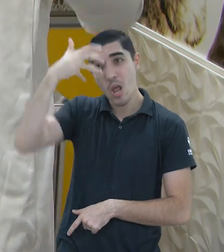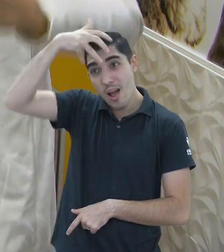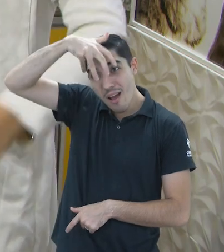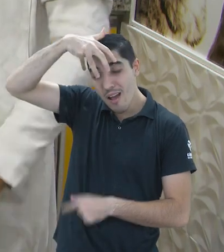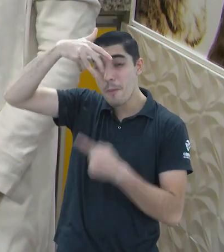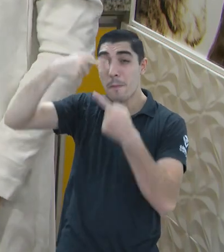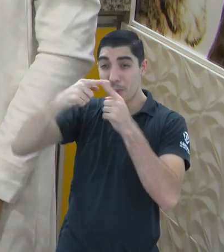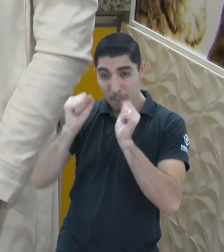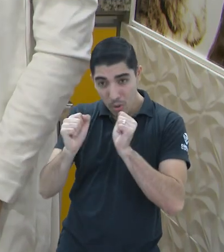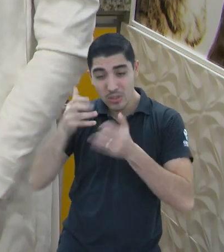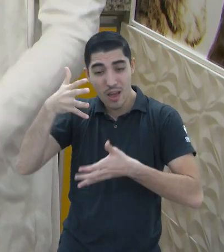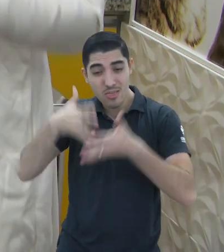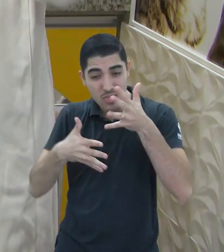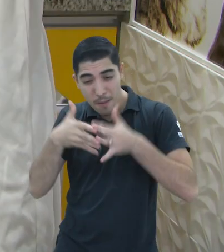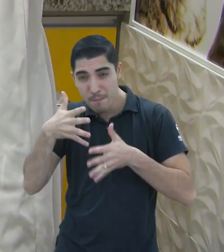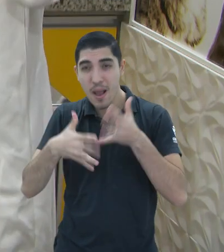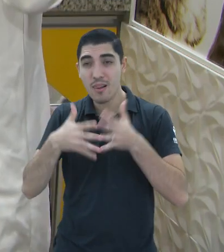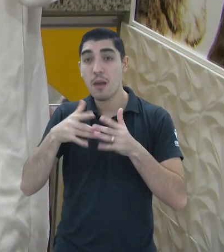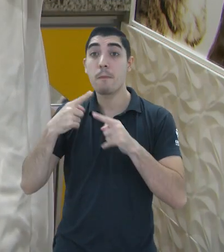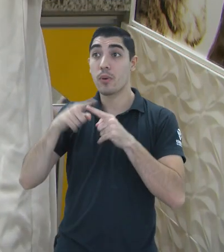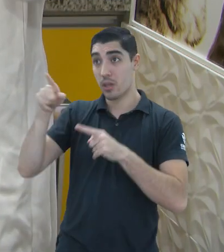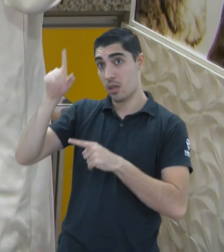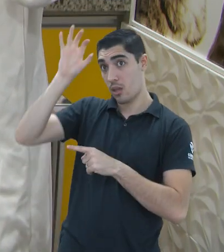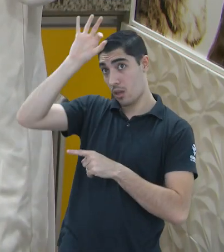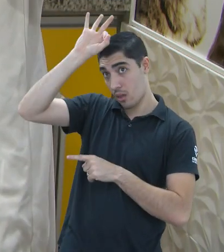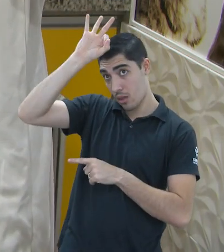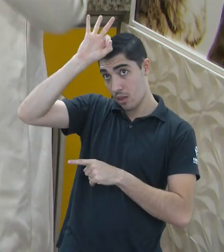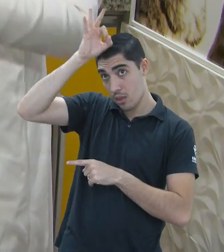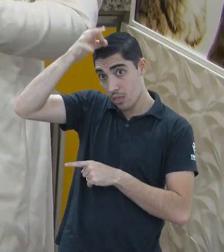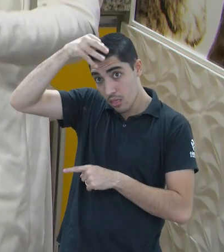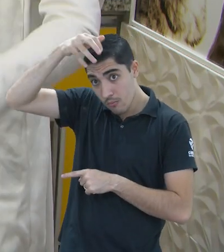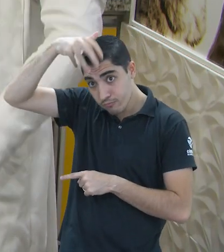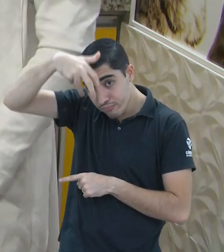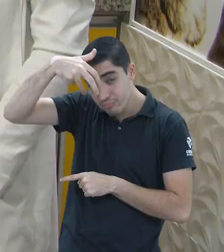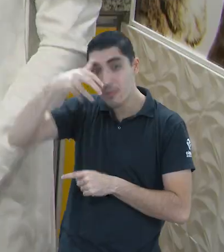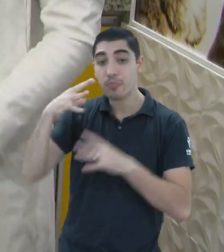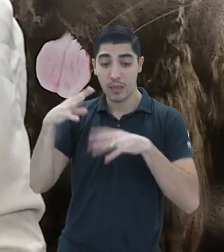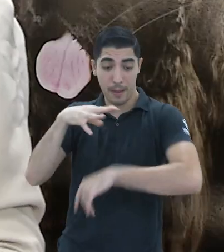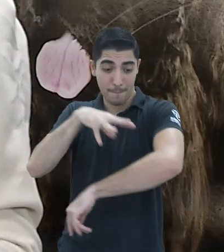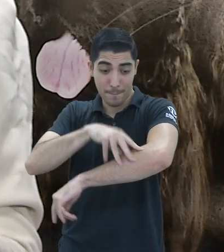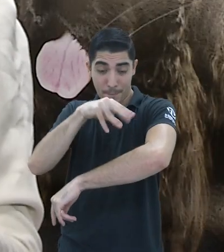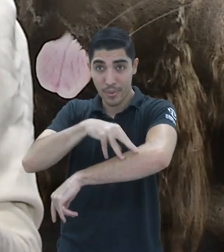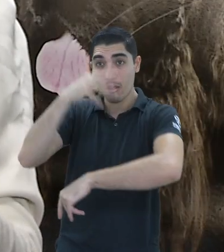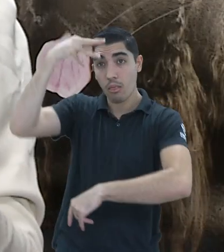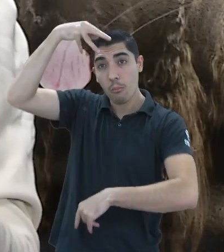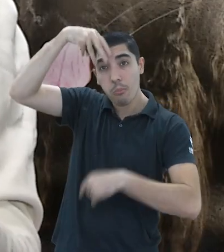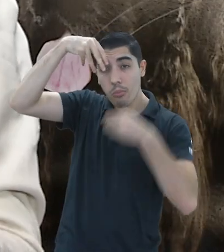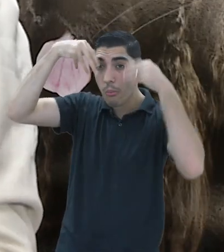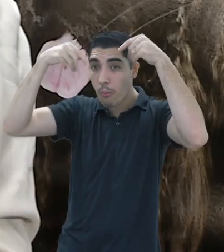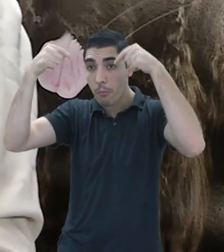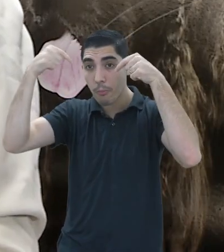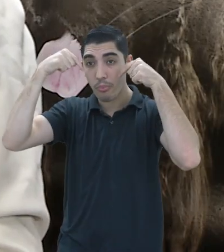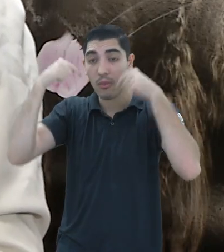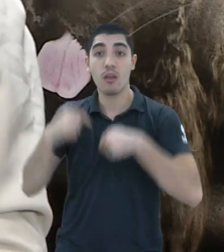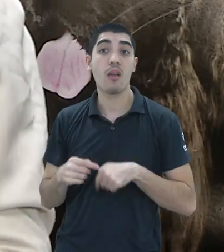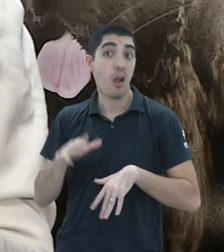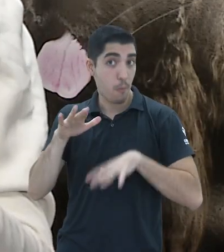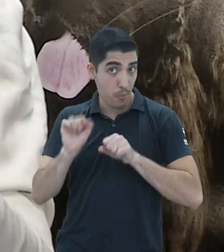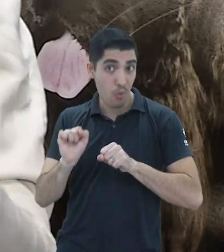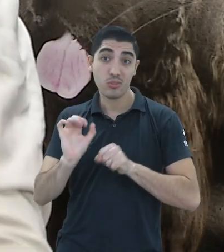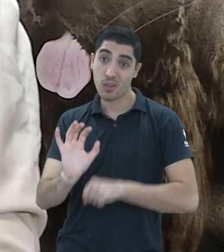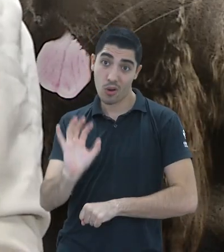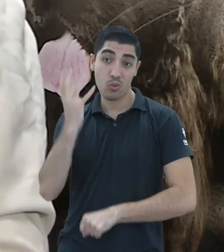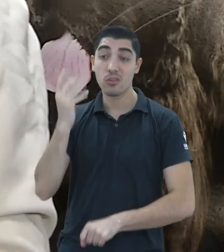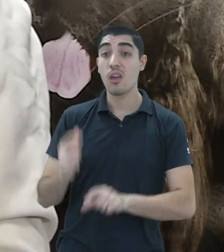aqui, porque geralmente vai incomodar, às vezes o laço pode descer, o pelo pode cair, e aí o proprietário não consegue enxergar o olho, sabe?